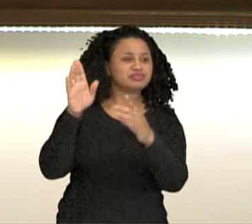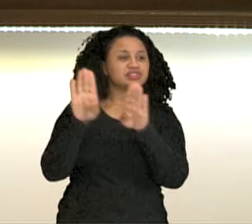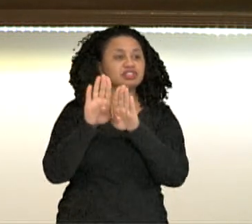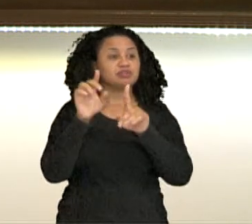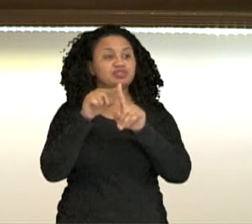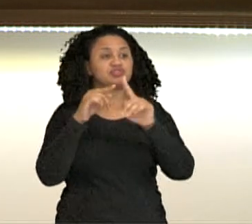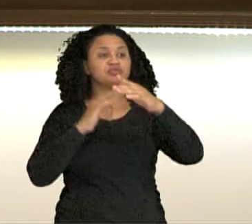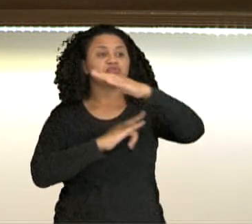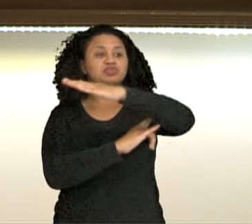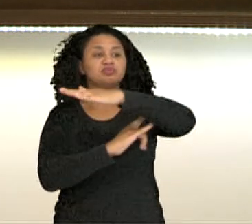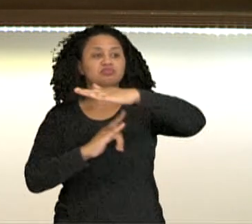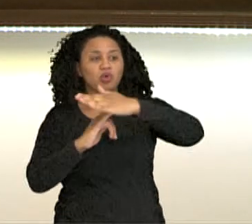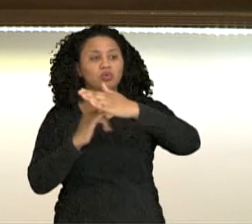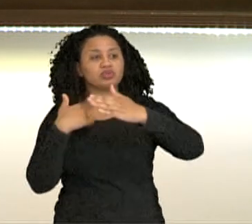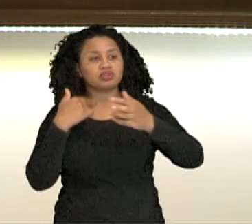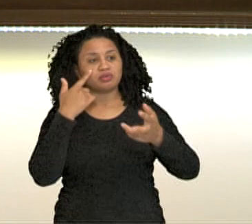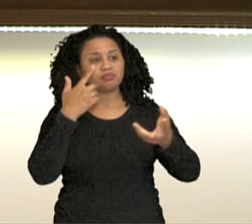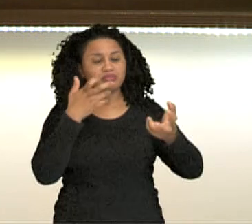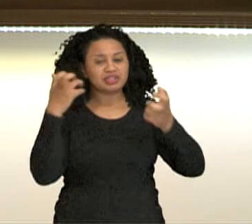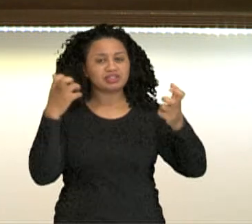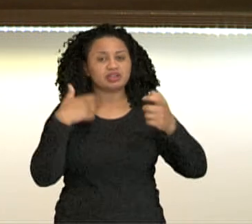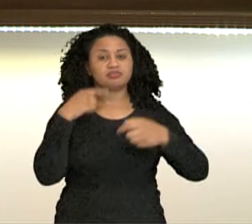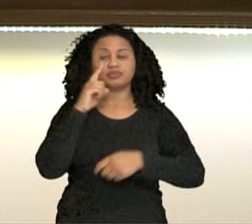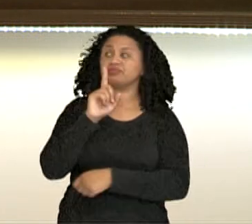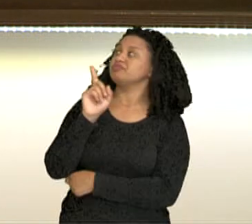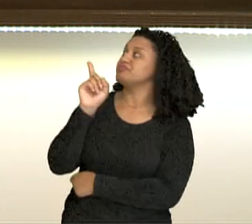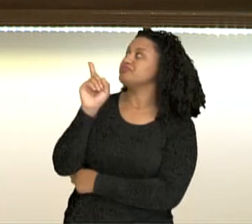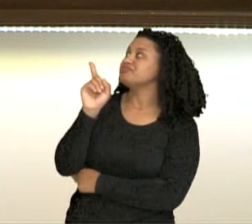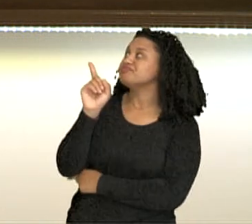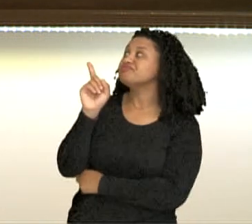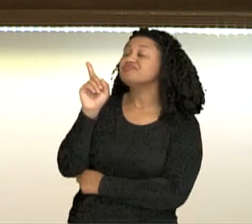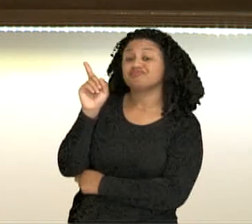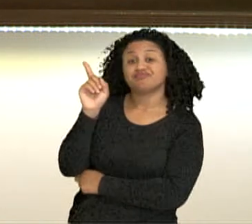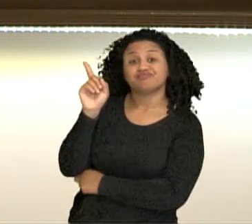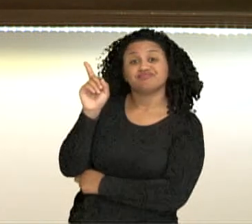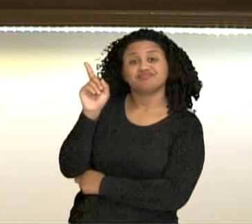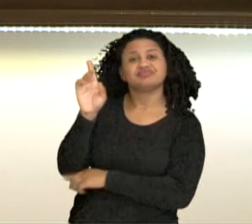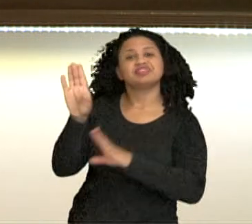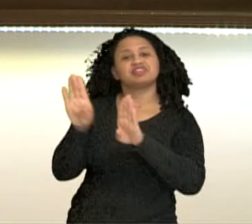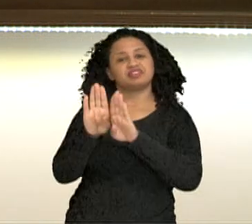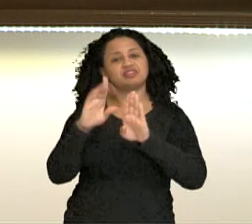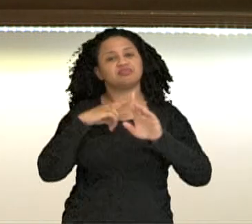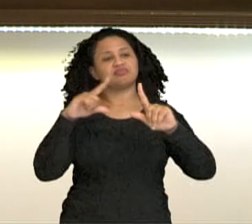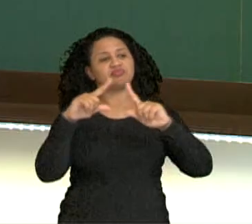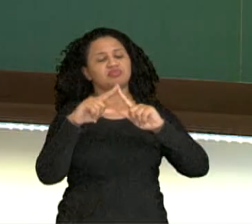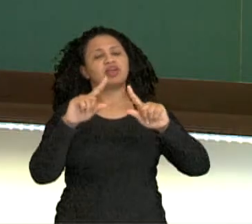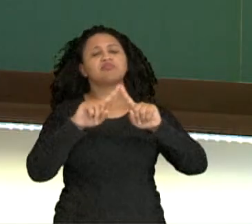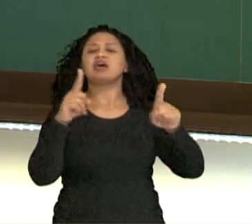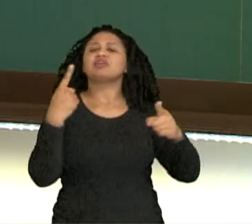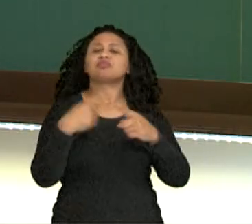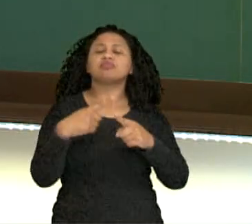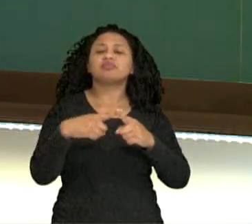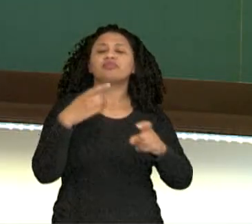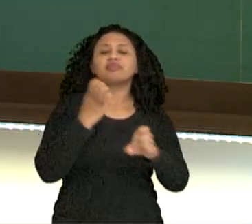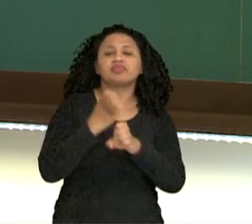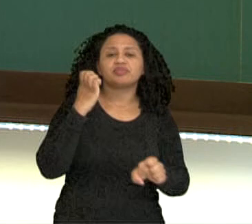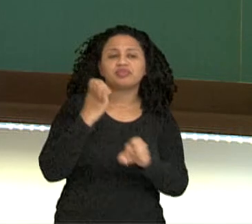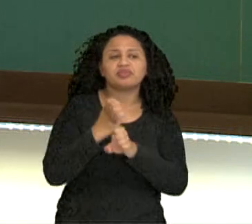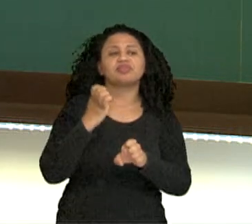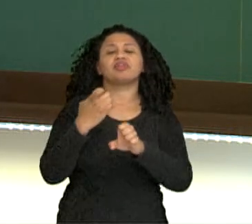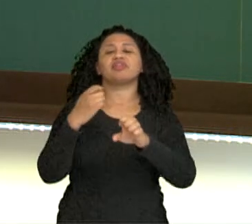ponta aqui de metal? Também tem o triângulo. Mas por que será que os engenheiros,